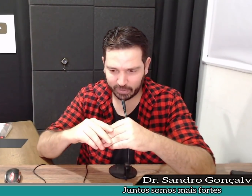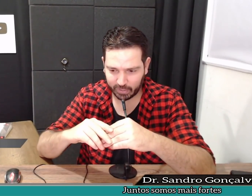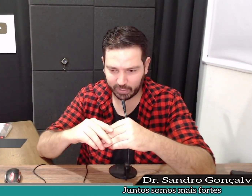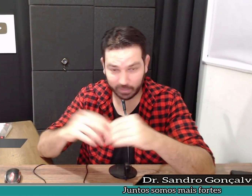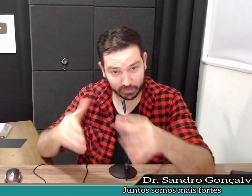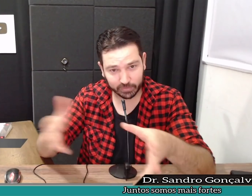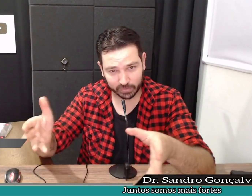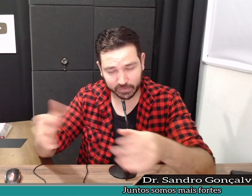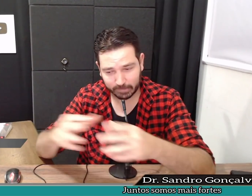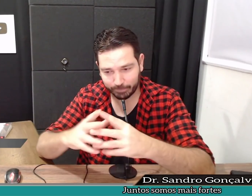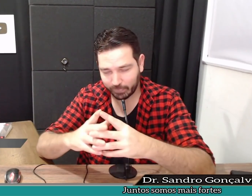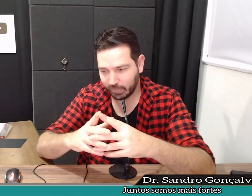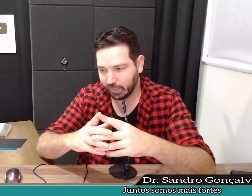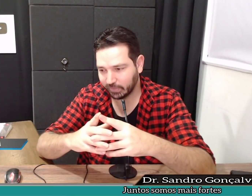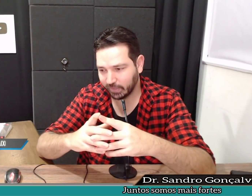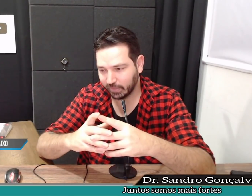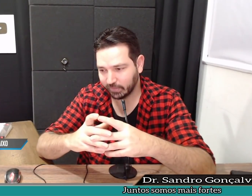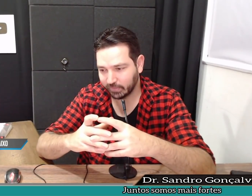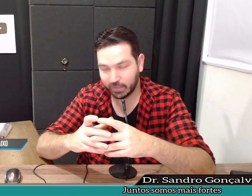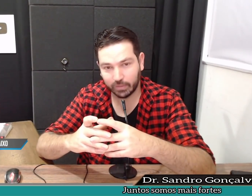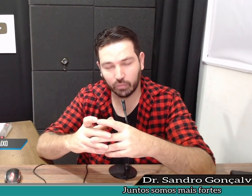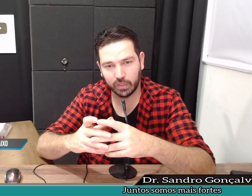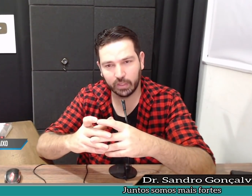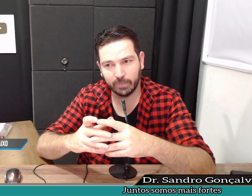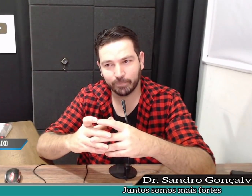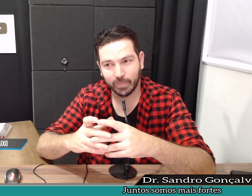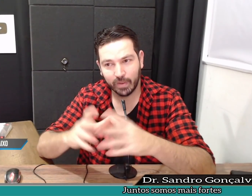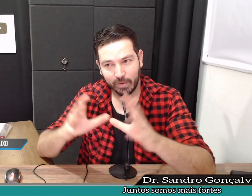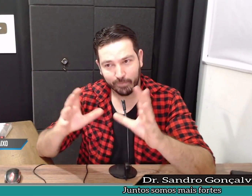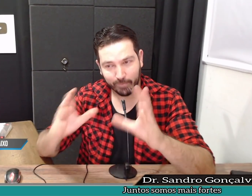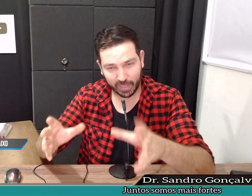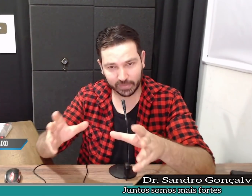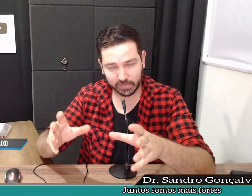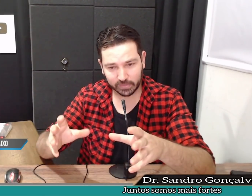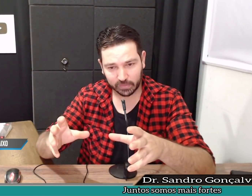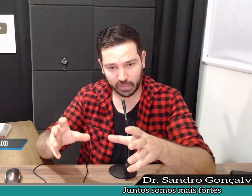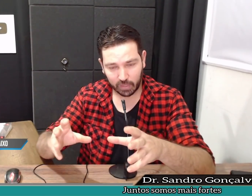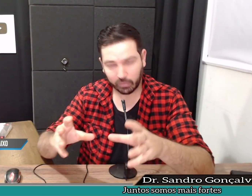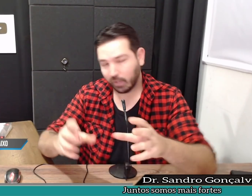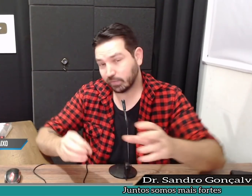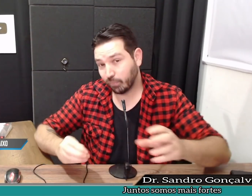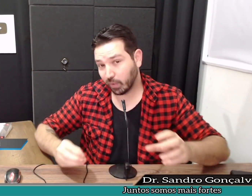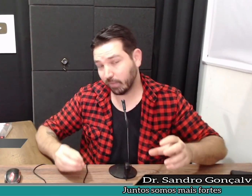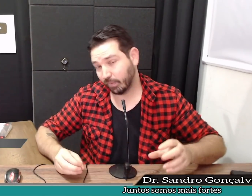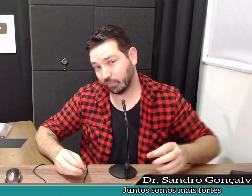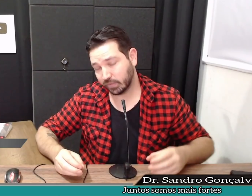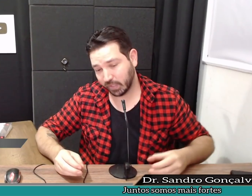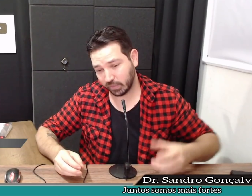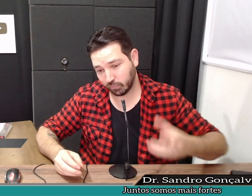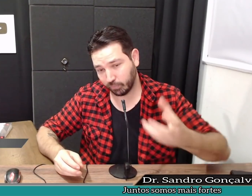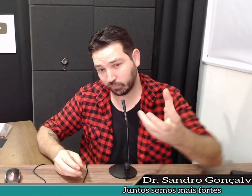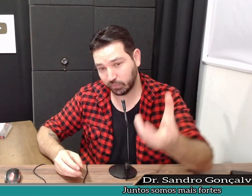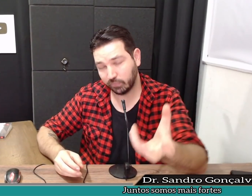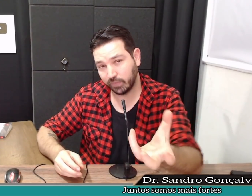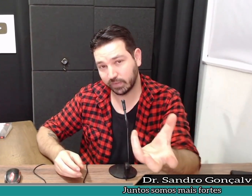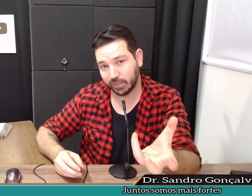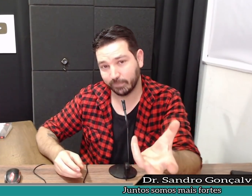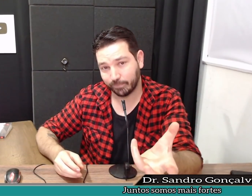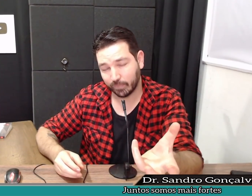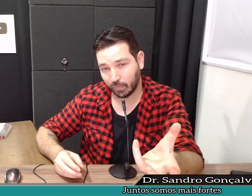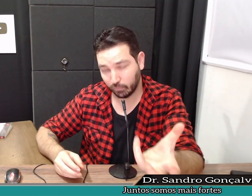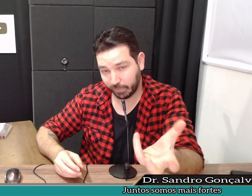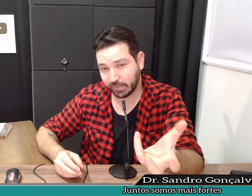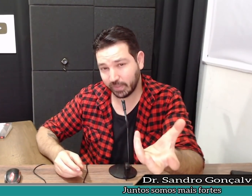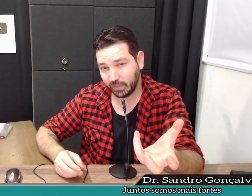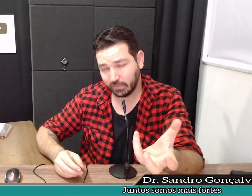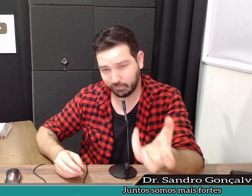líderes da categoria. Mas eu quero expor aqui pra vocês o ponto de vista